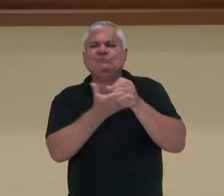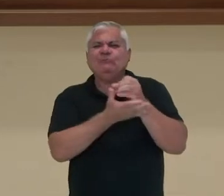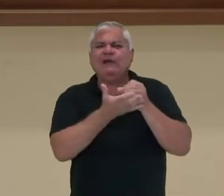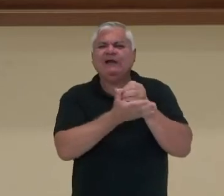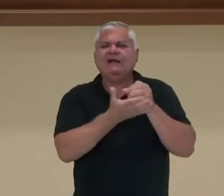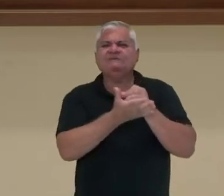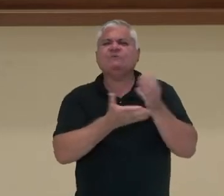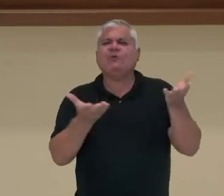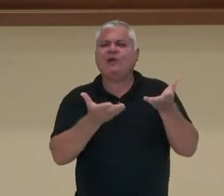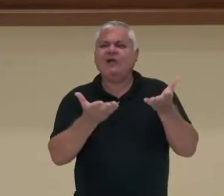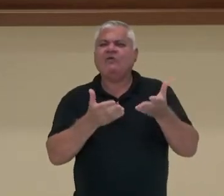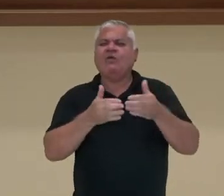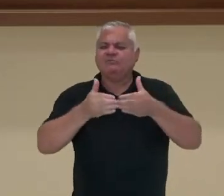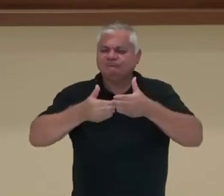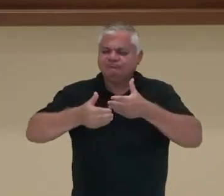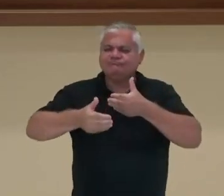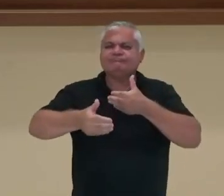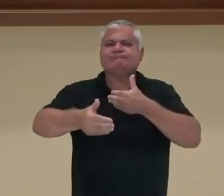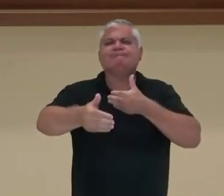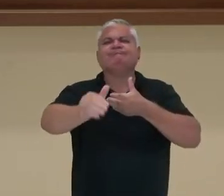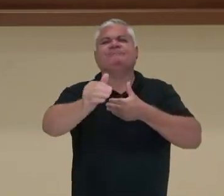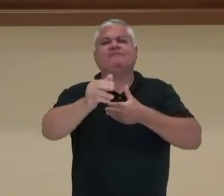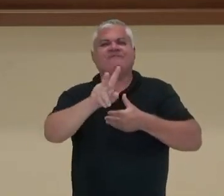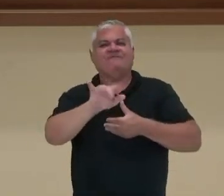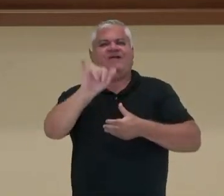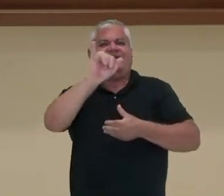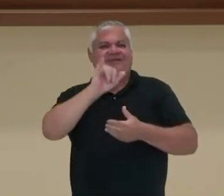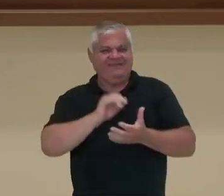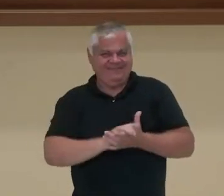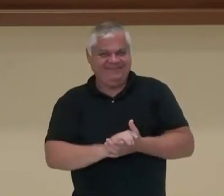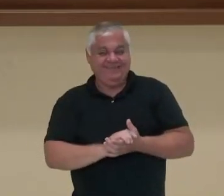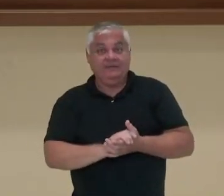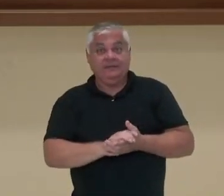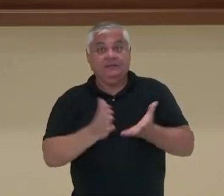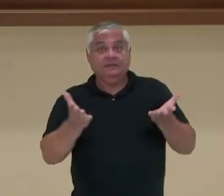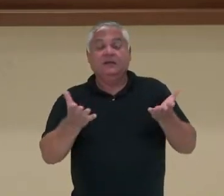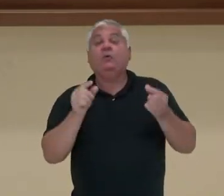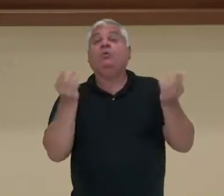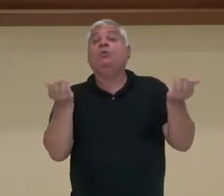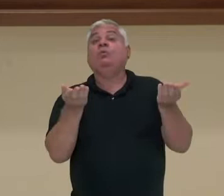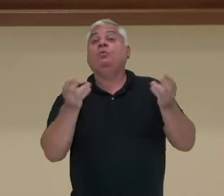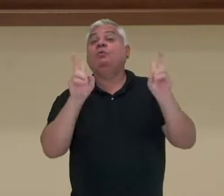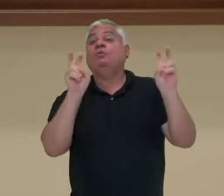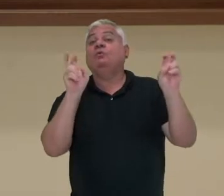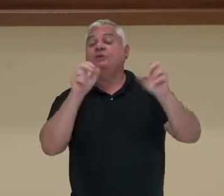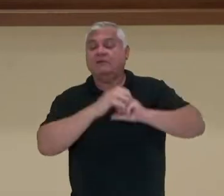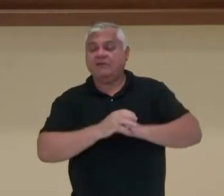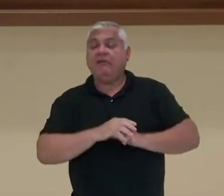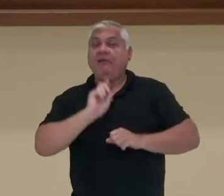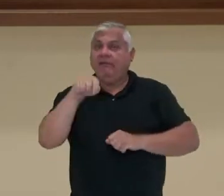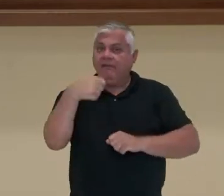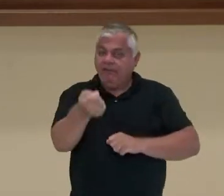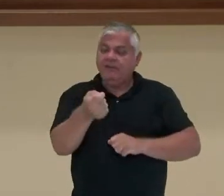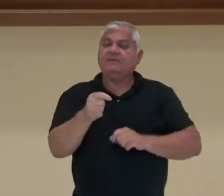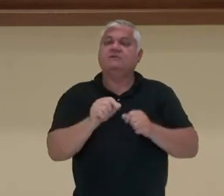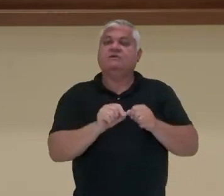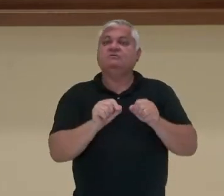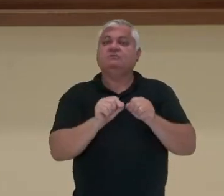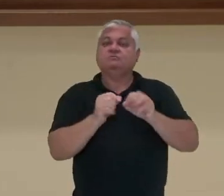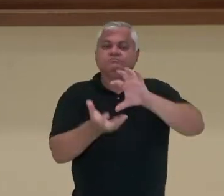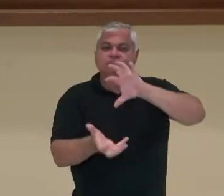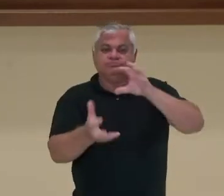utilizar muito durante os próximos conteúdos. E o que a gente vai trabalhar hoje é exatamente a respeito